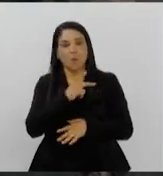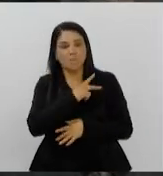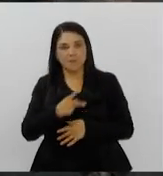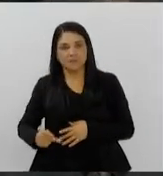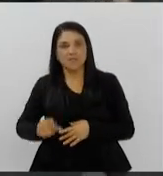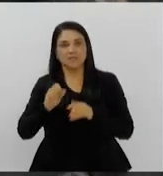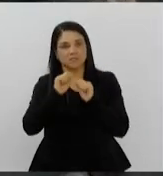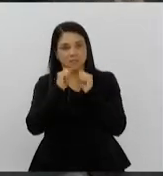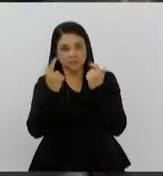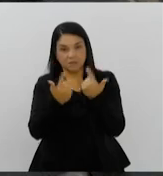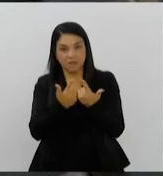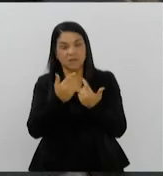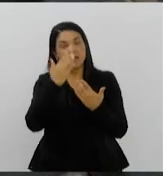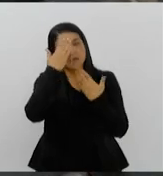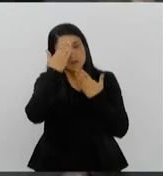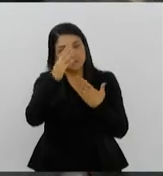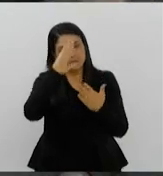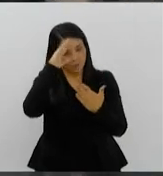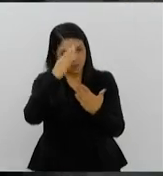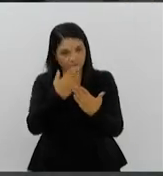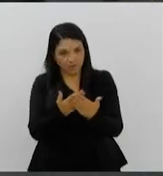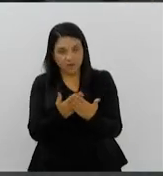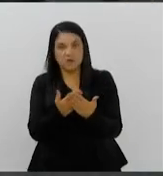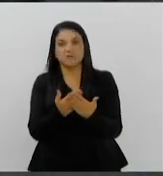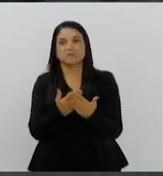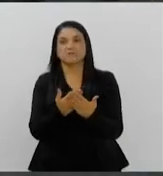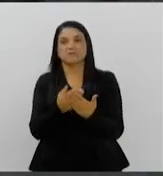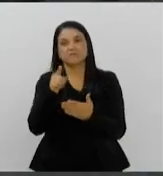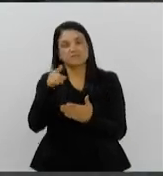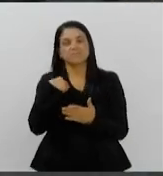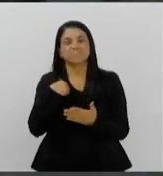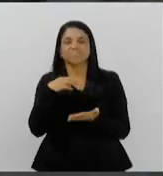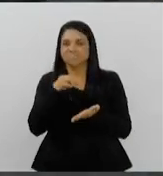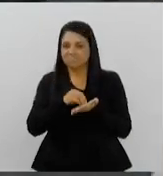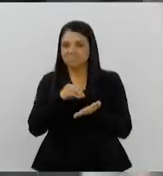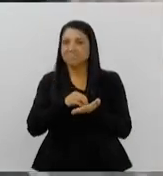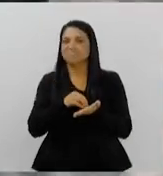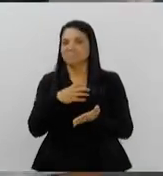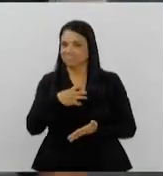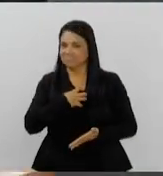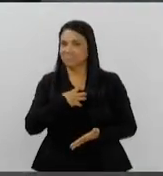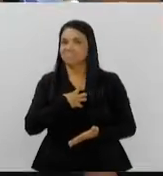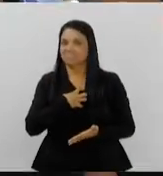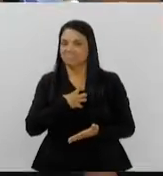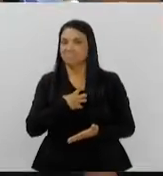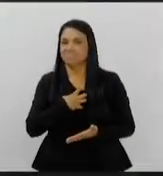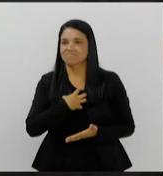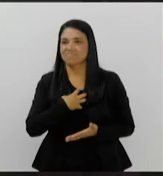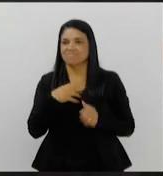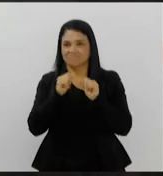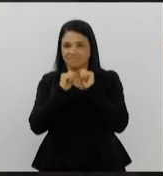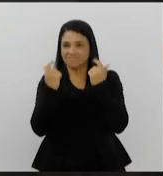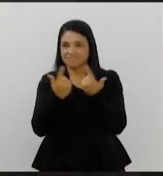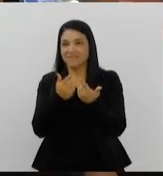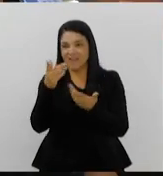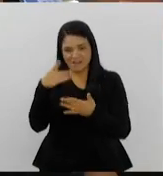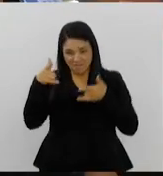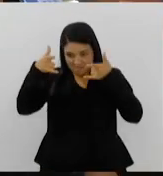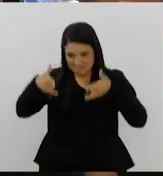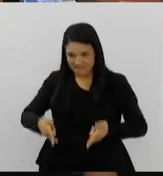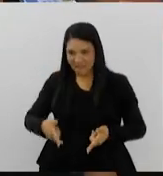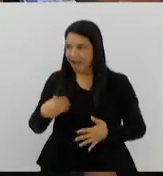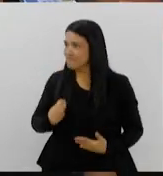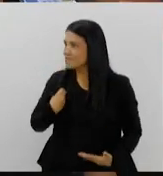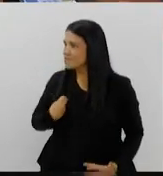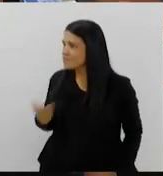produção, agradecer a confiança, dizer que Vossa Excelência vai fazer uma grande falta aqui no Parlamento do Rio de Janeiro. Obrigado, quer, presidente. Quer me enterrar vivo já, Marcos. Senhor